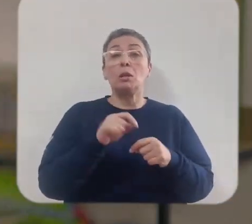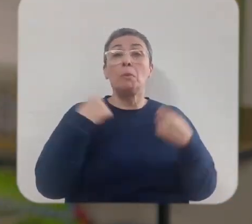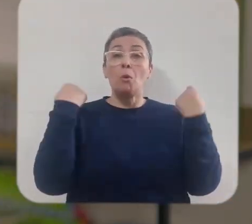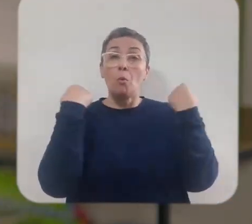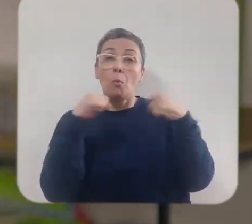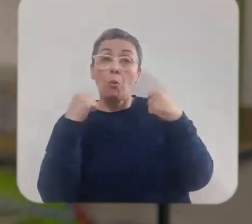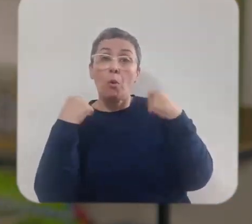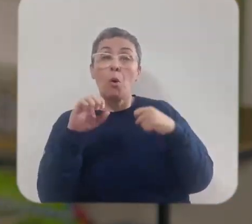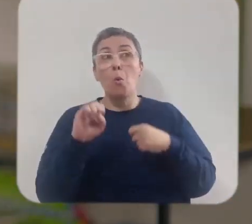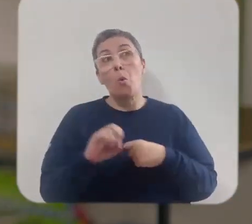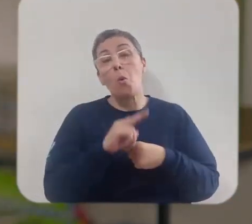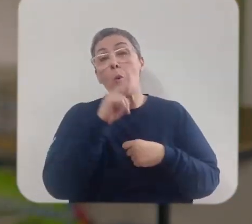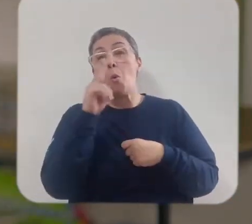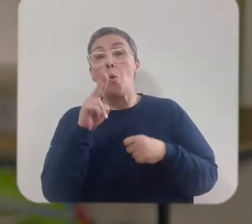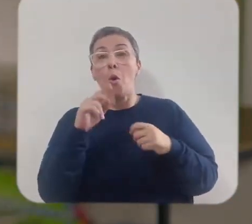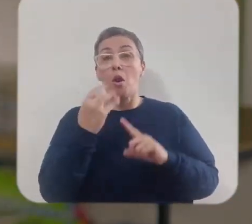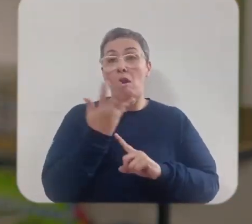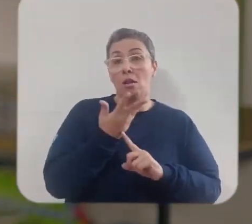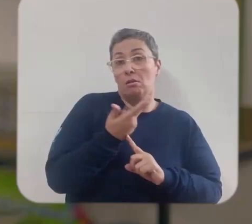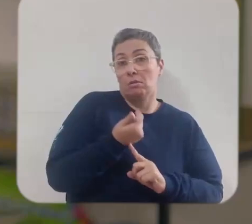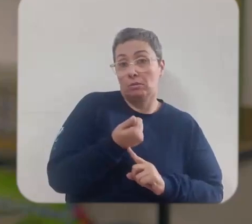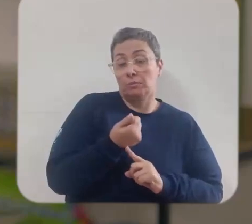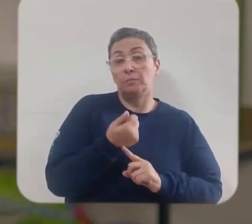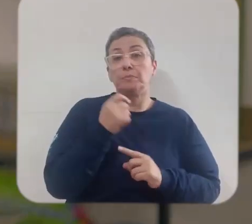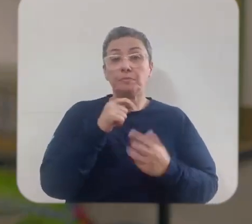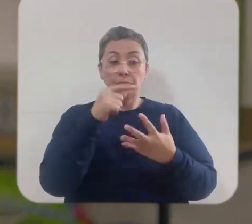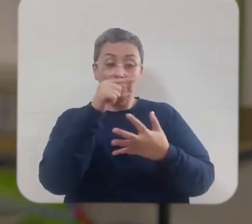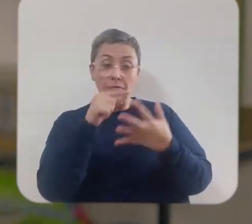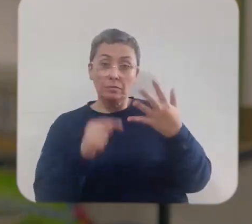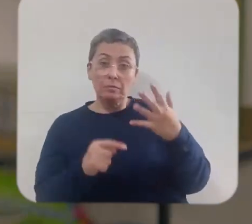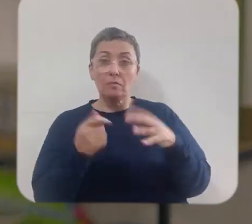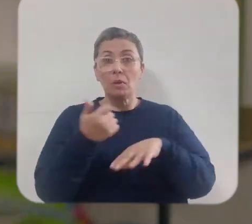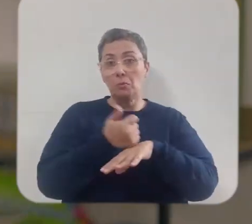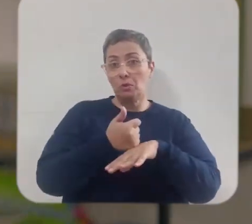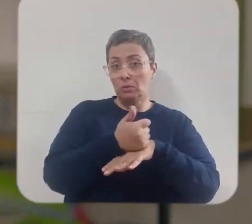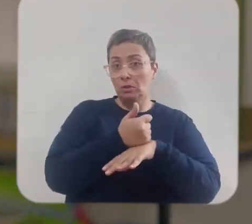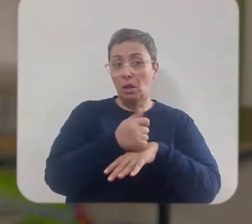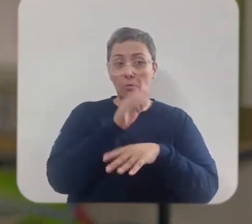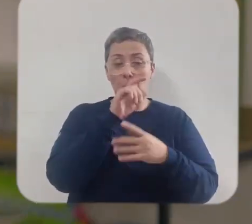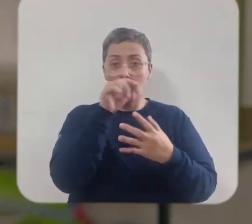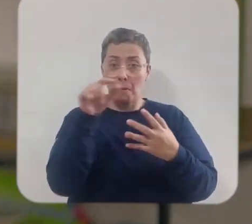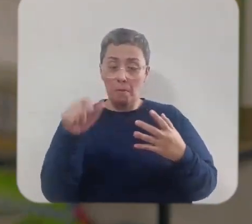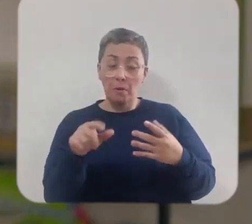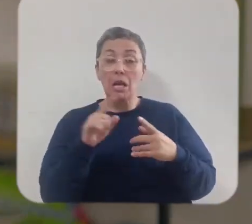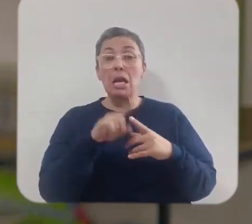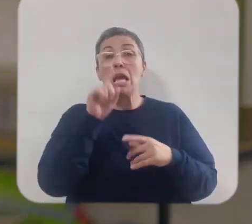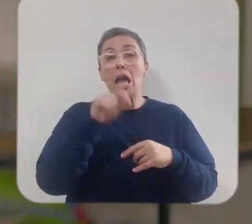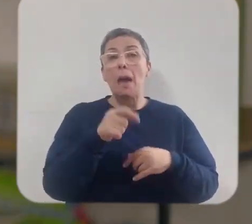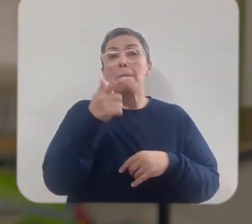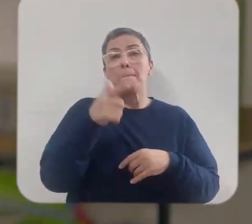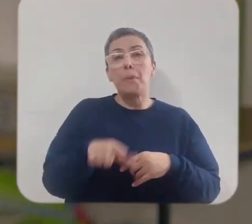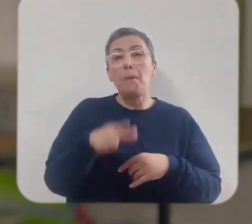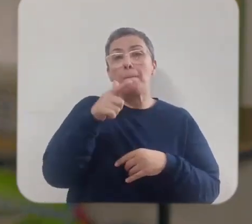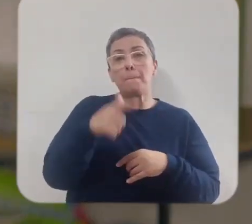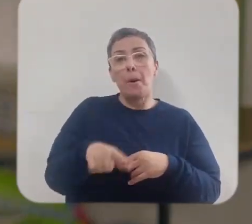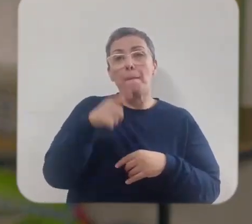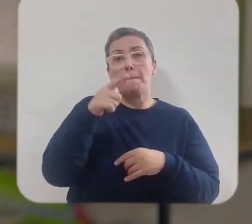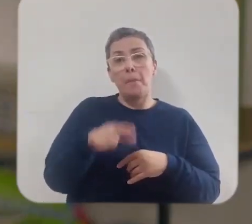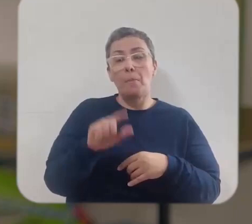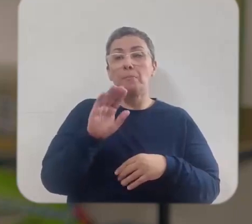atividade física ou uma atividade de artes, né, pelos profissionais dessas áreas. Então, isso é